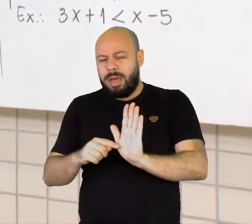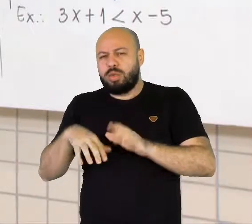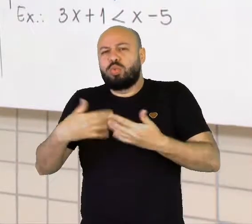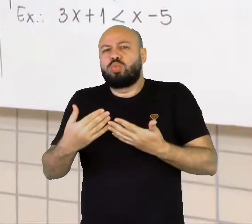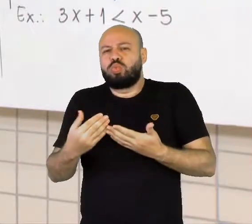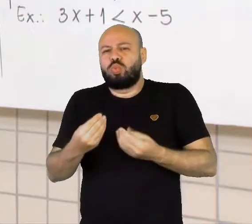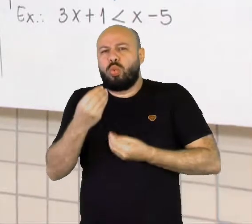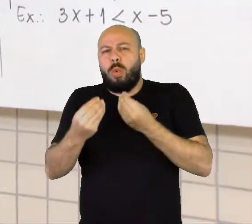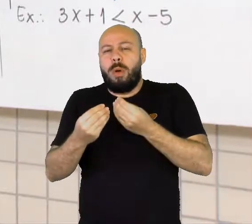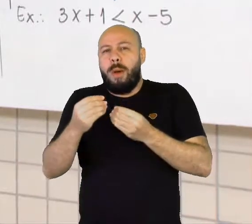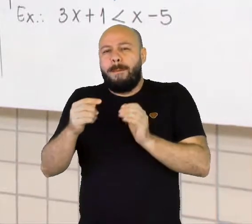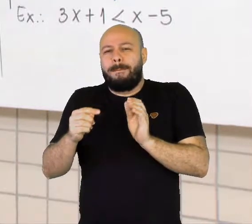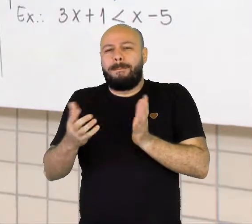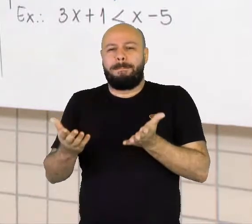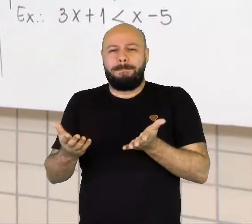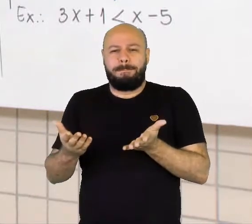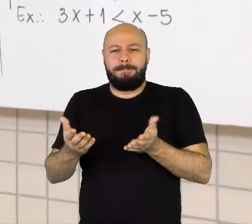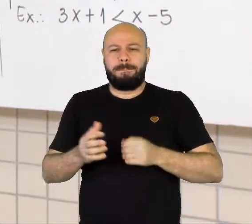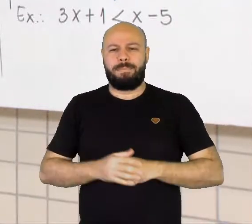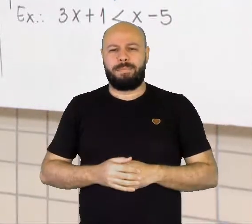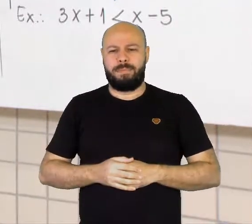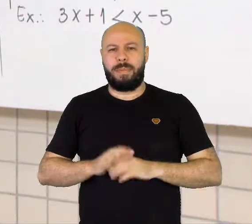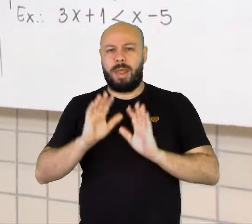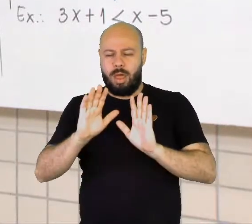esse candidato A pode estar tendo?